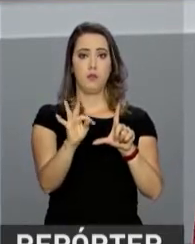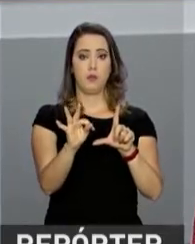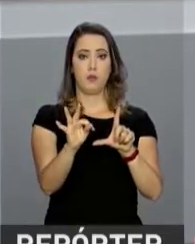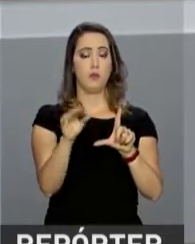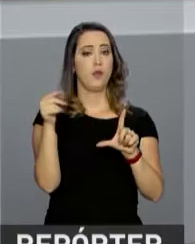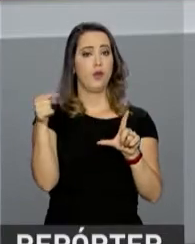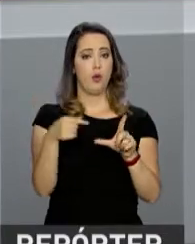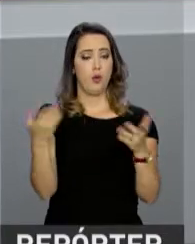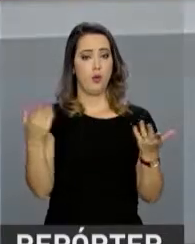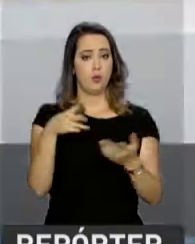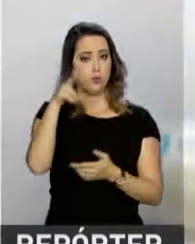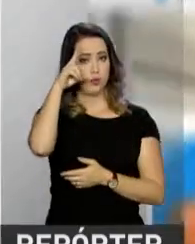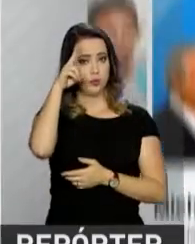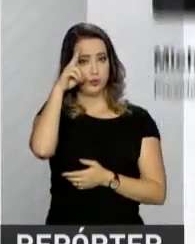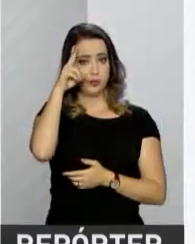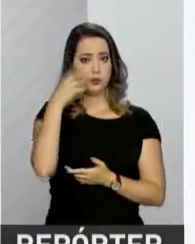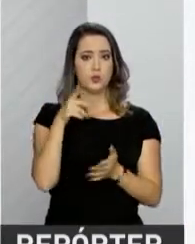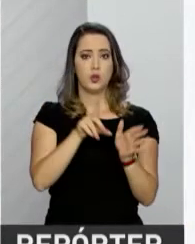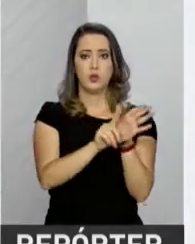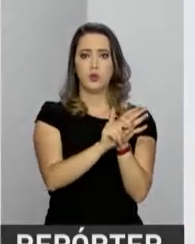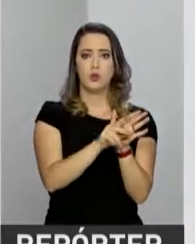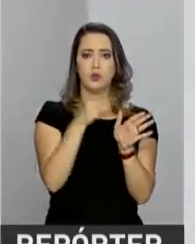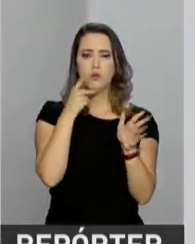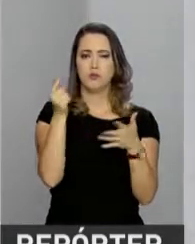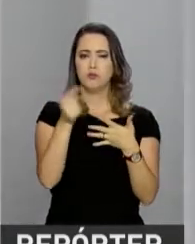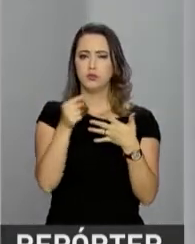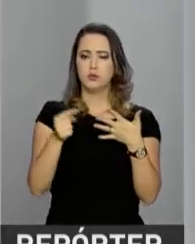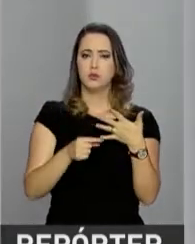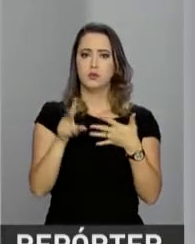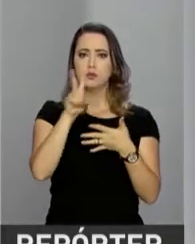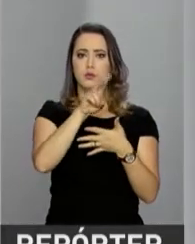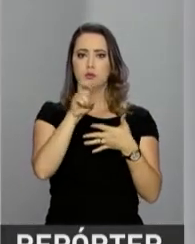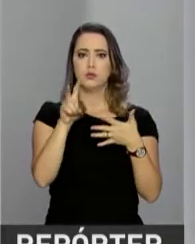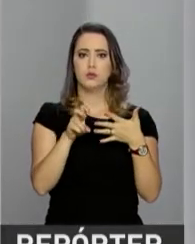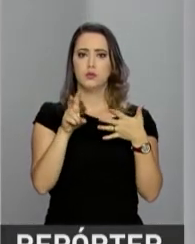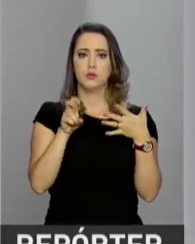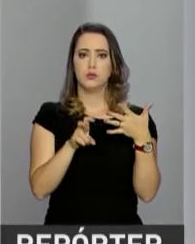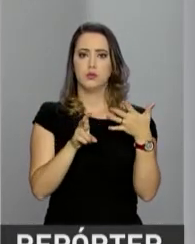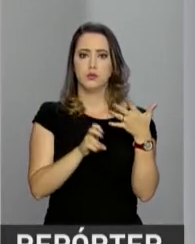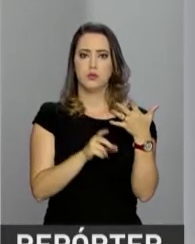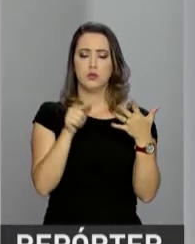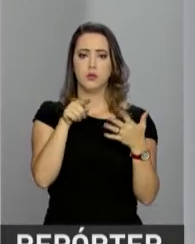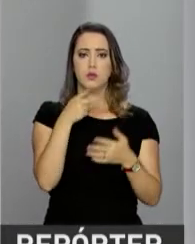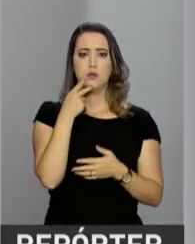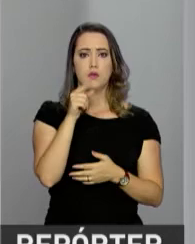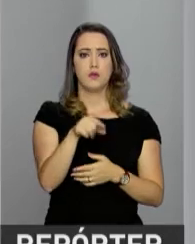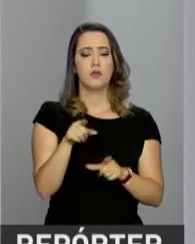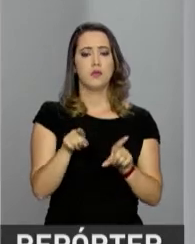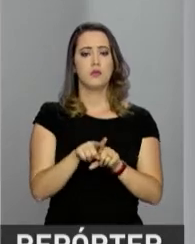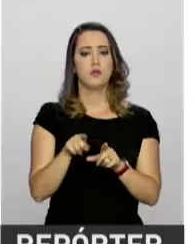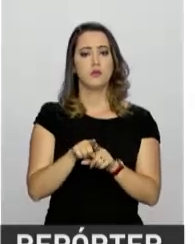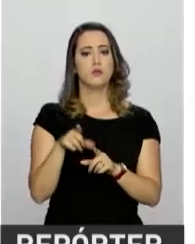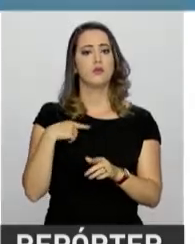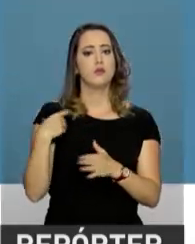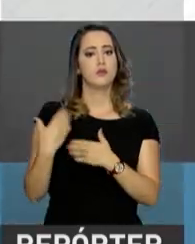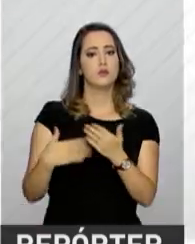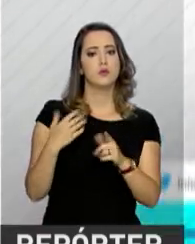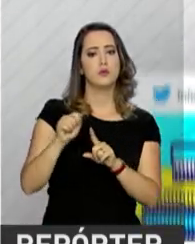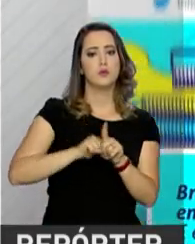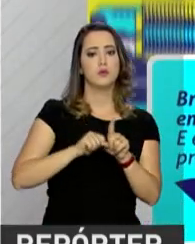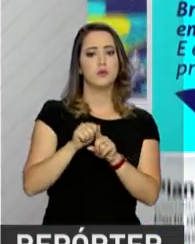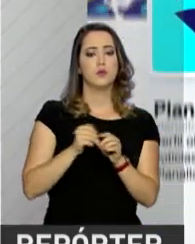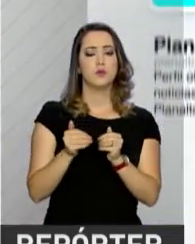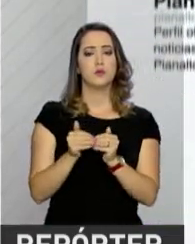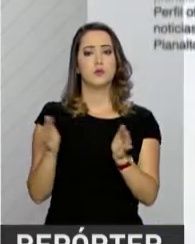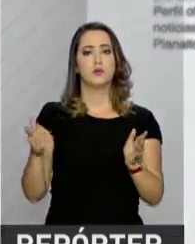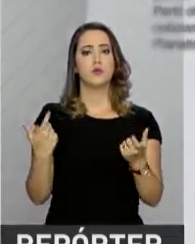em seu twitter ele comentou sobre alguns dos assuntos abordados na entrevista o presidente disse que nos últimos meses houve abertura